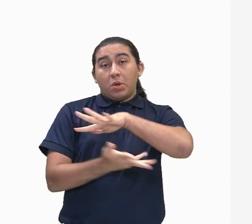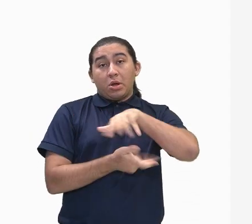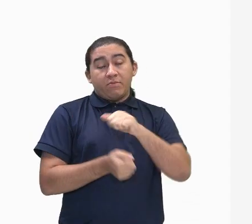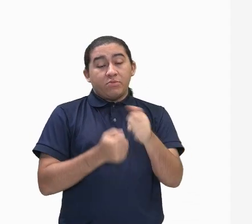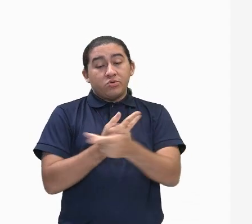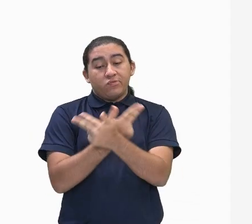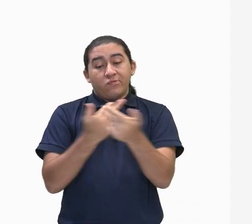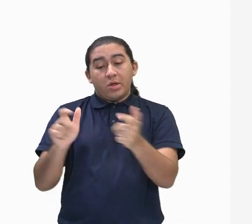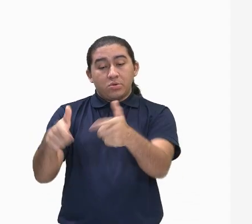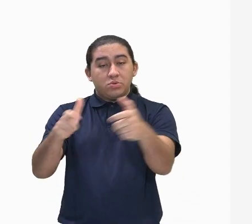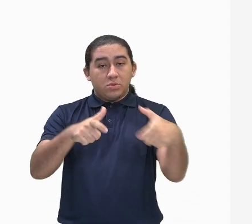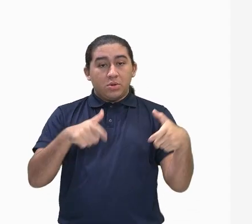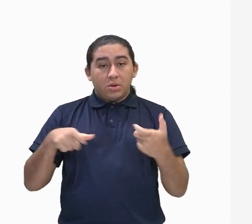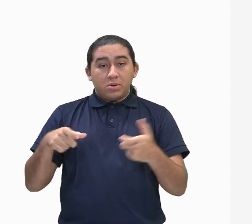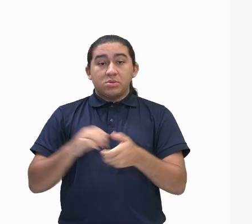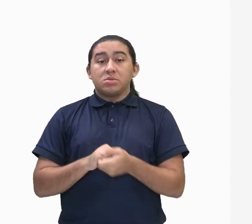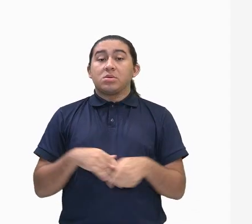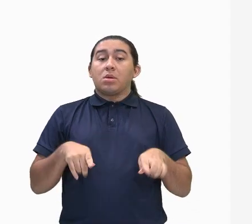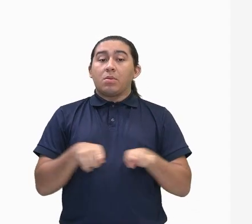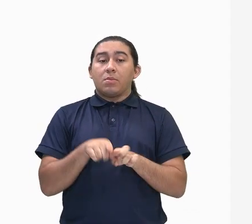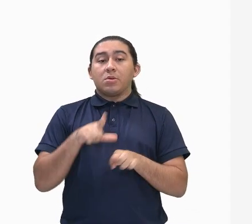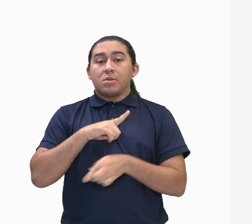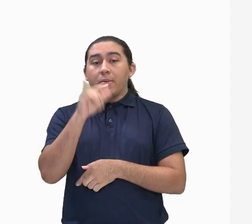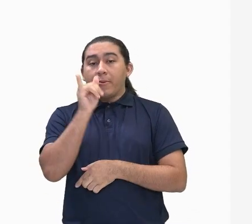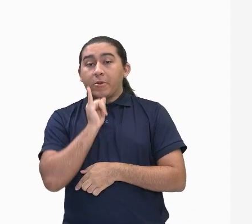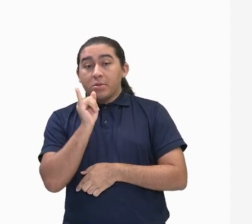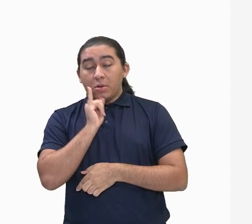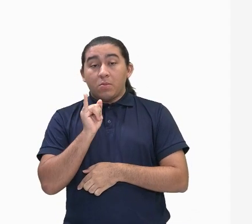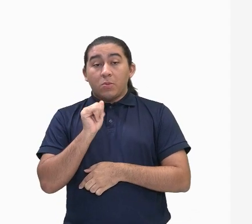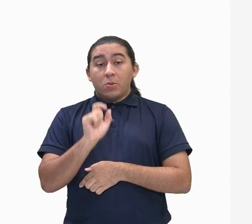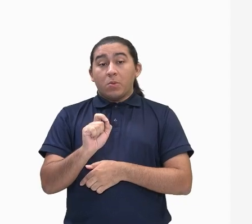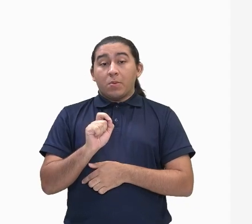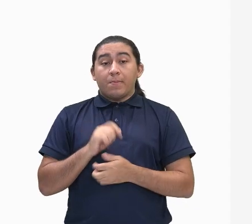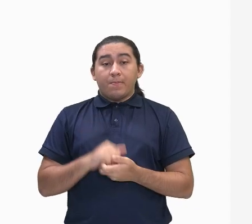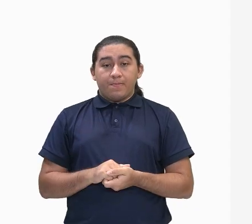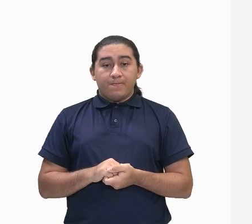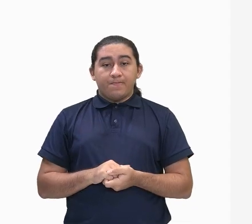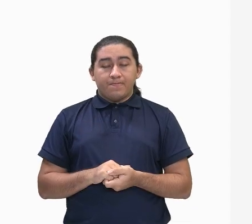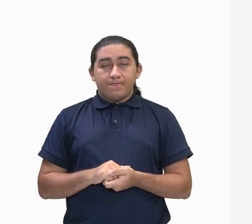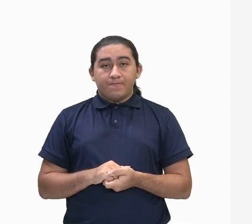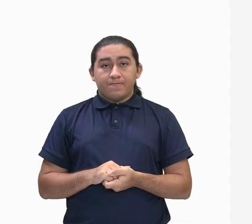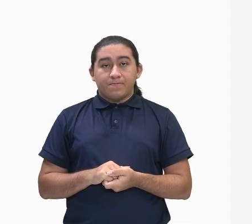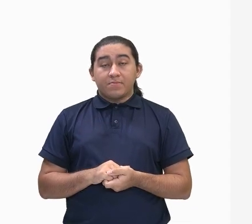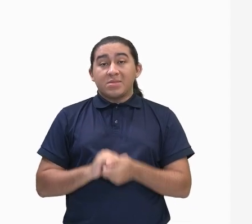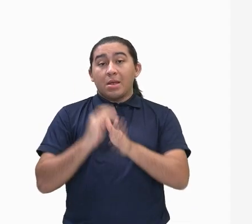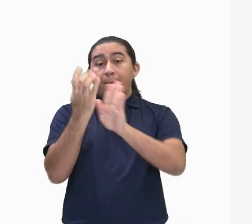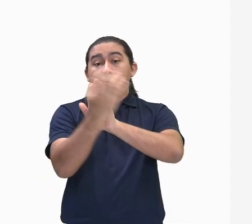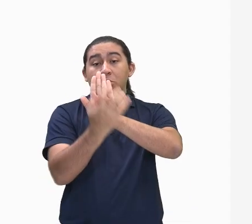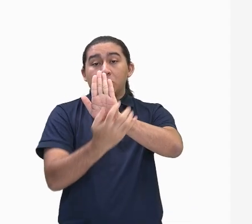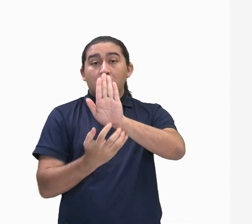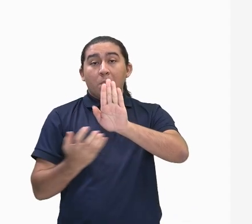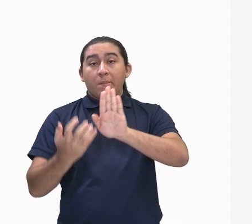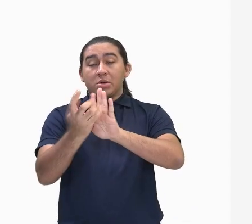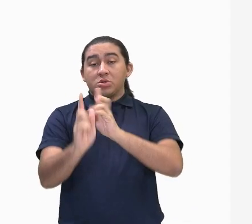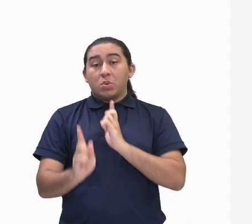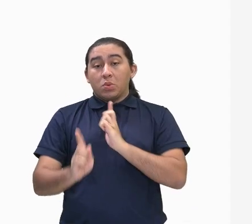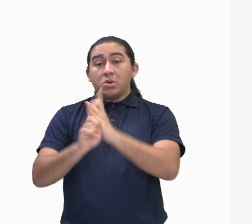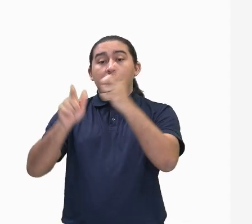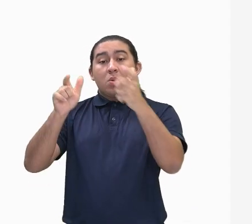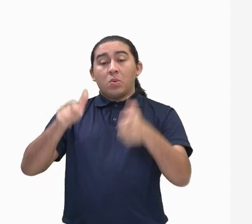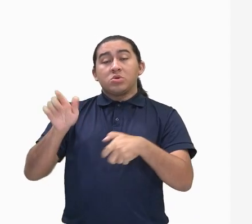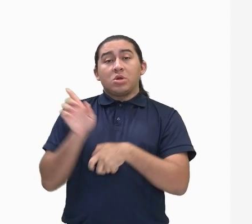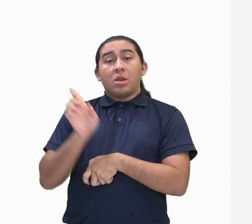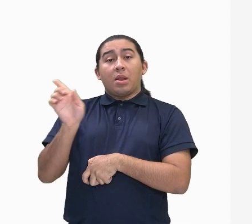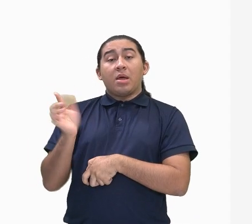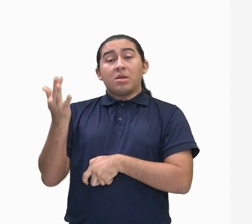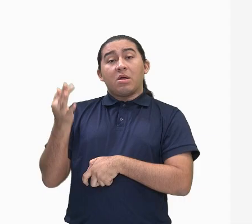diferentes épocas. E aí nós temos como um exemplo, né, as pinturas rupestres encontradas lá na França